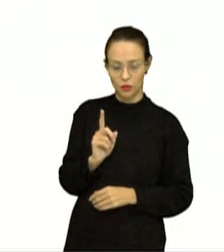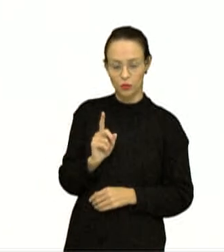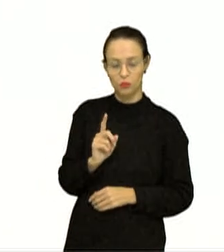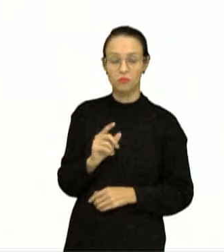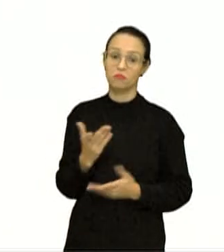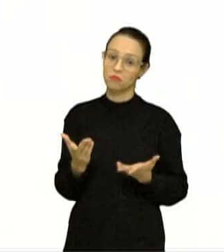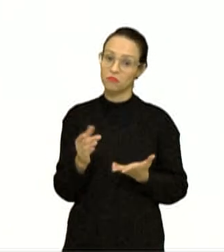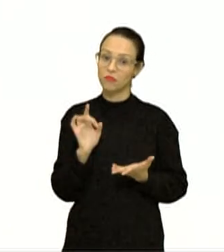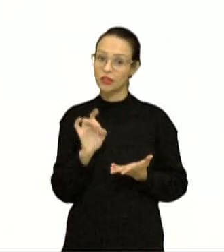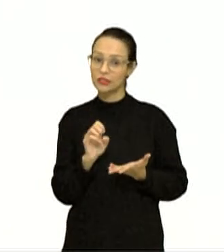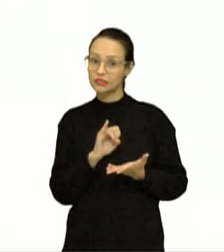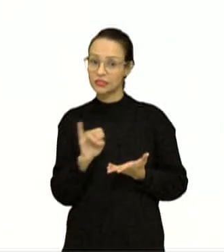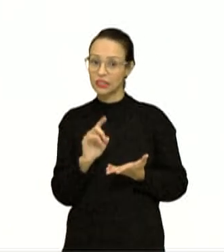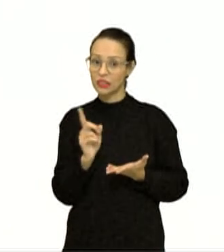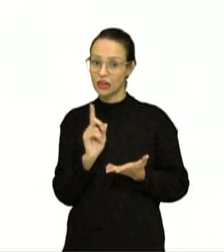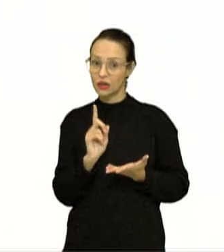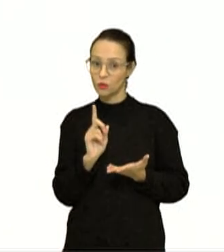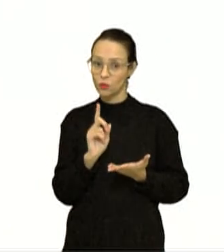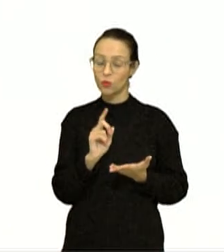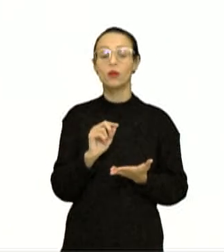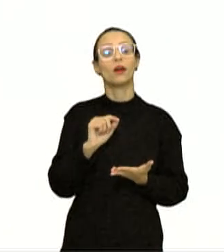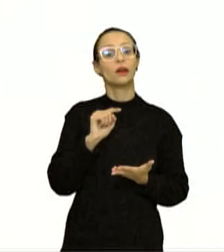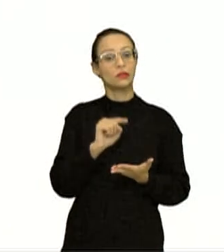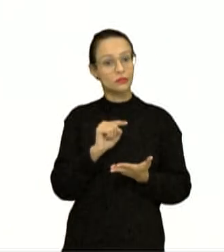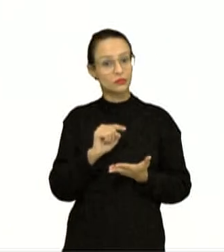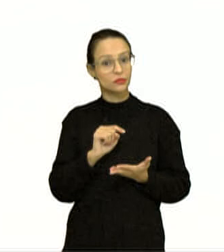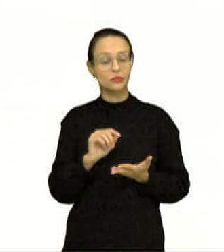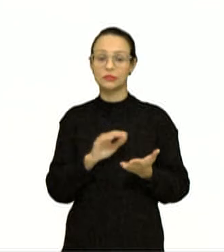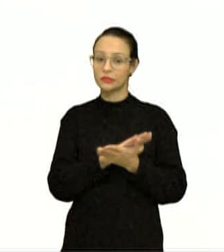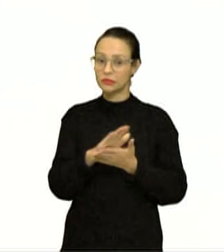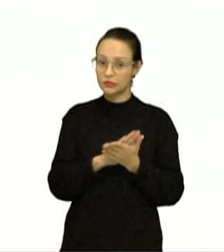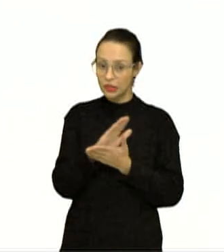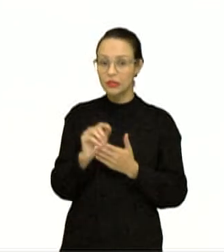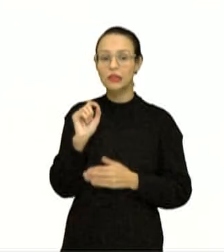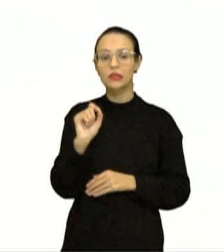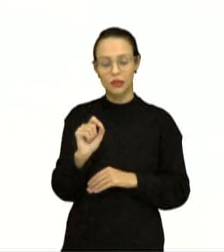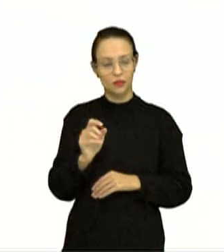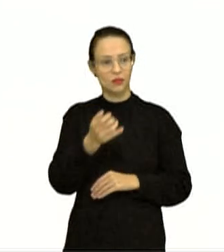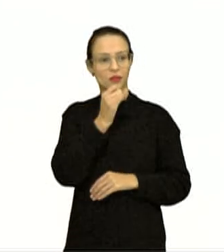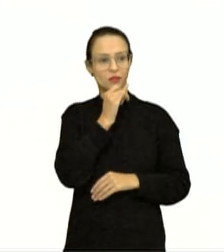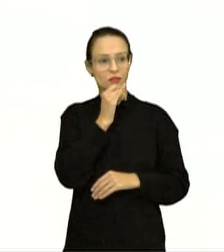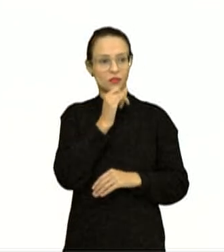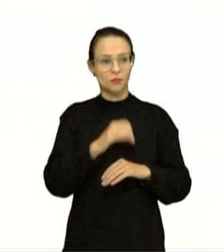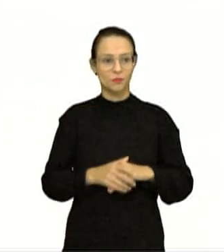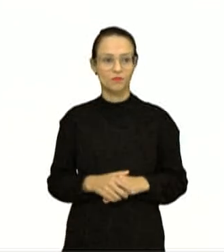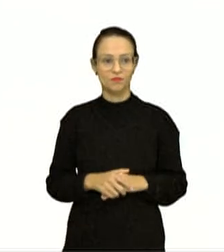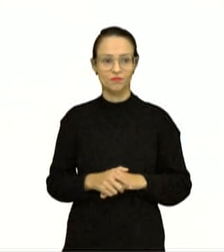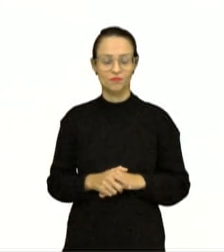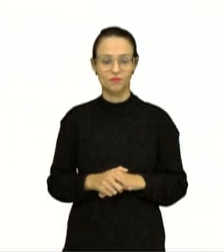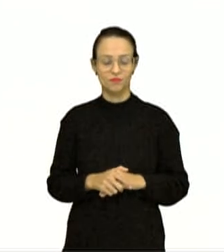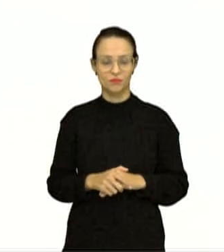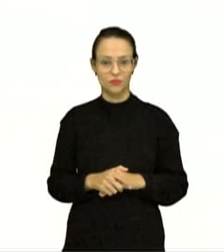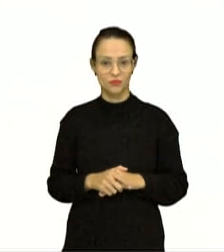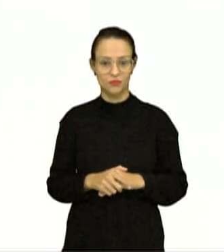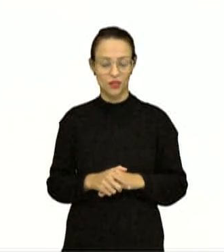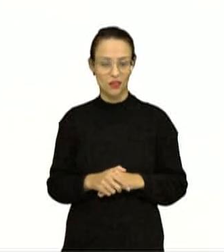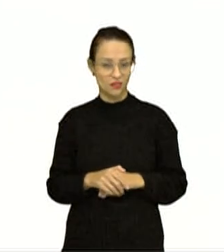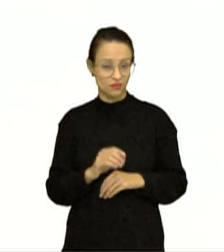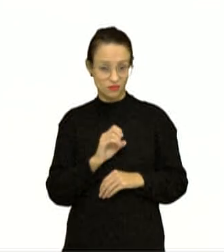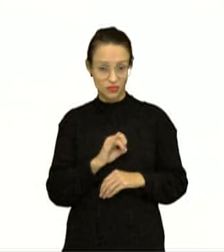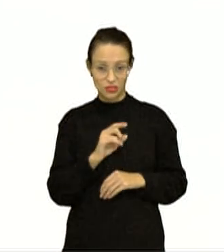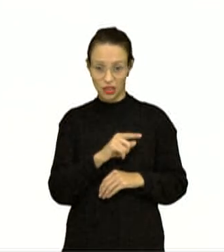que, a não ser, que e sem que. Outro exemplo, a menos que sejas